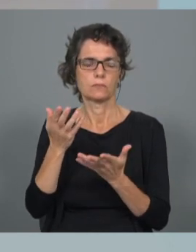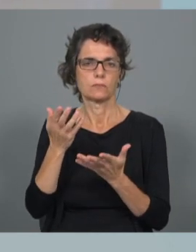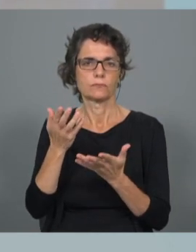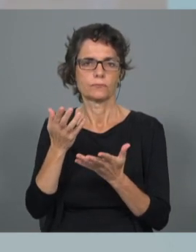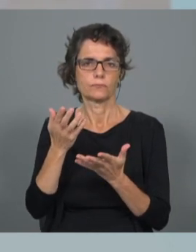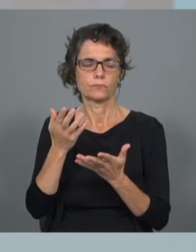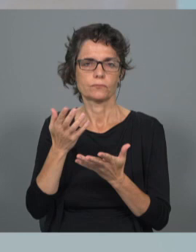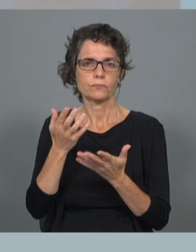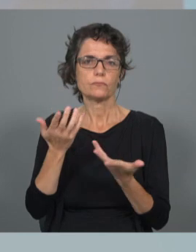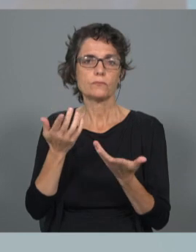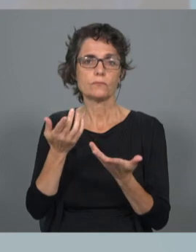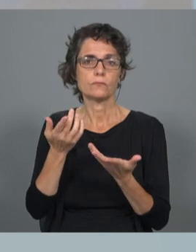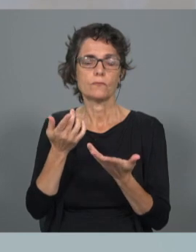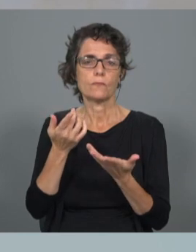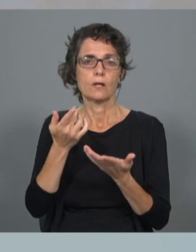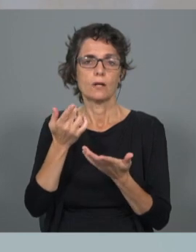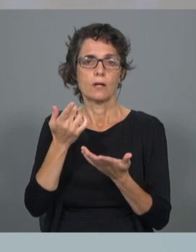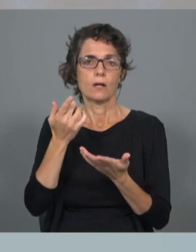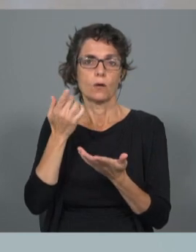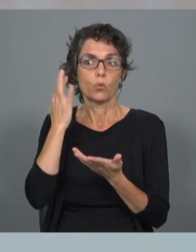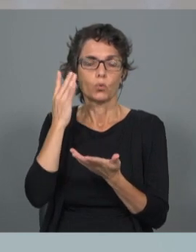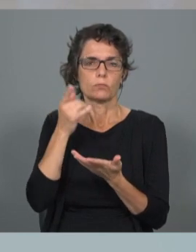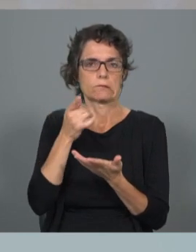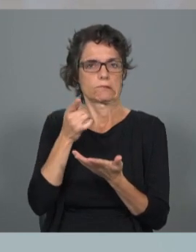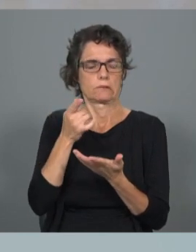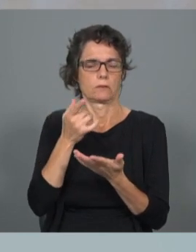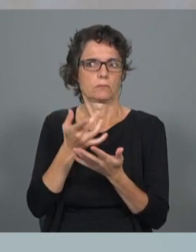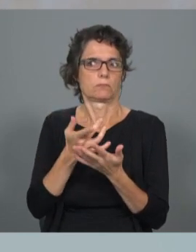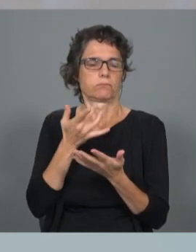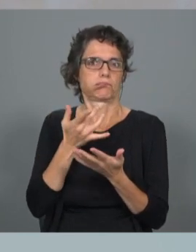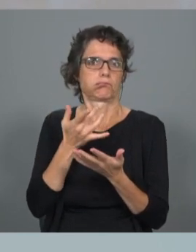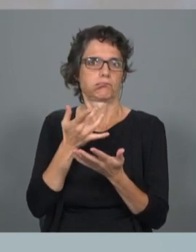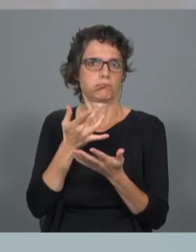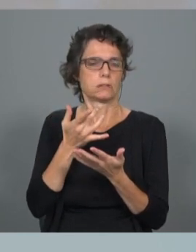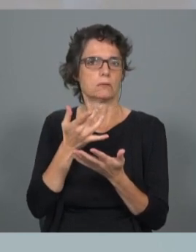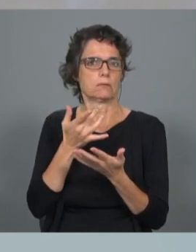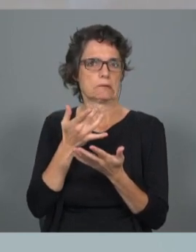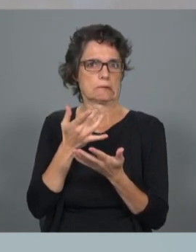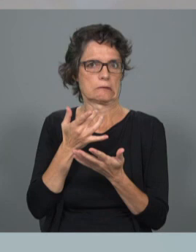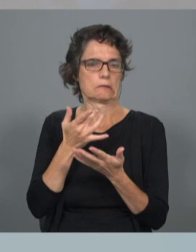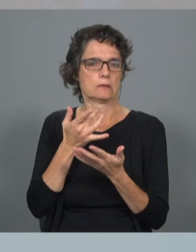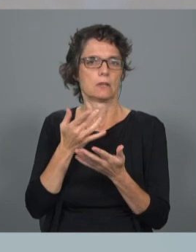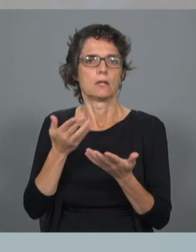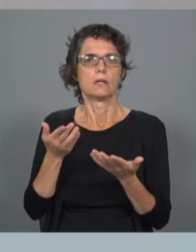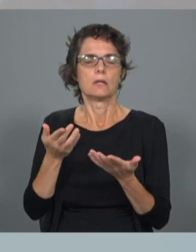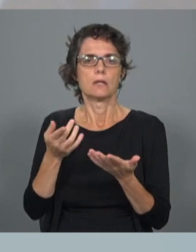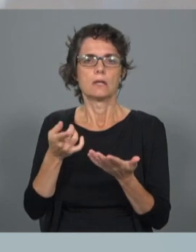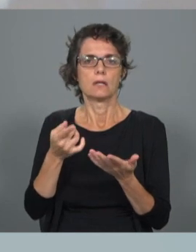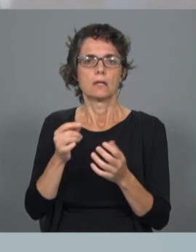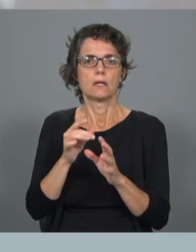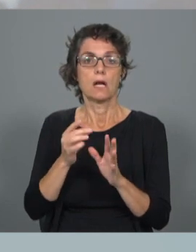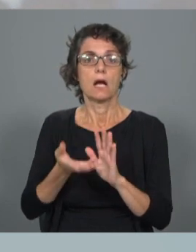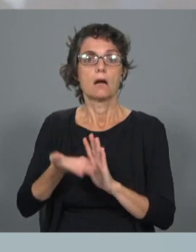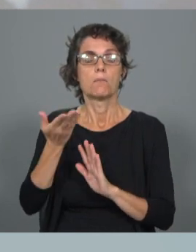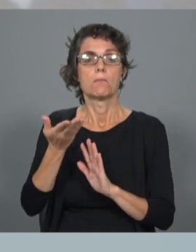também escrever, são números avassaladores, continuam a ser números avassaladores. Mais de 800